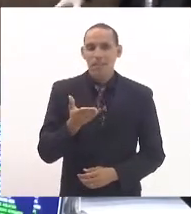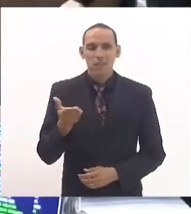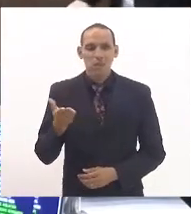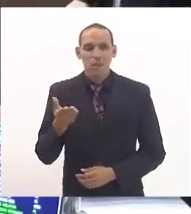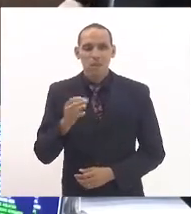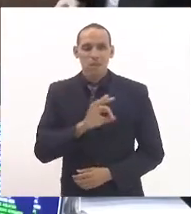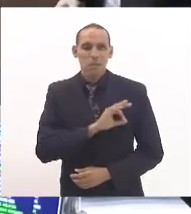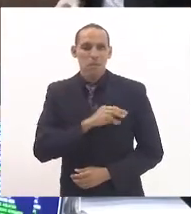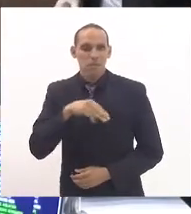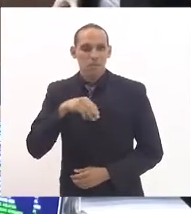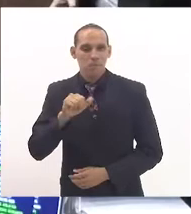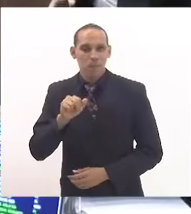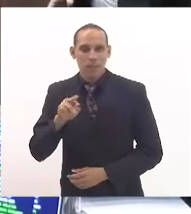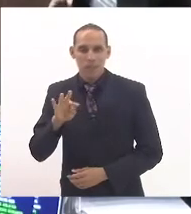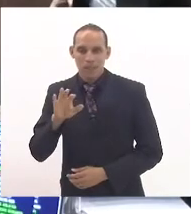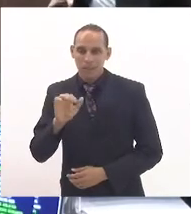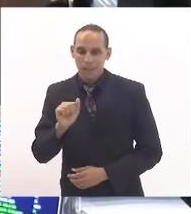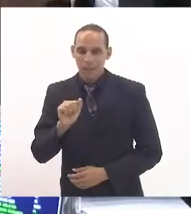Marta Rocha,